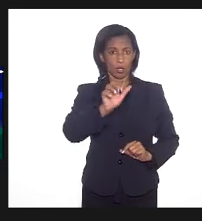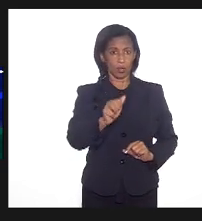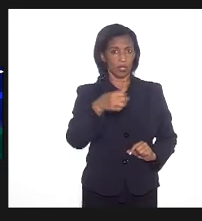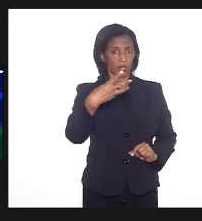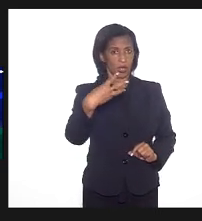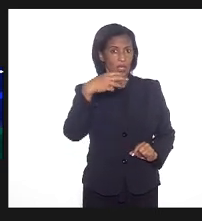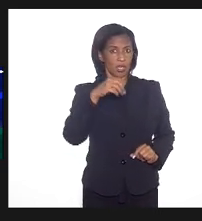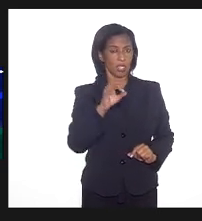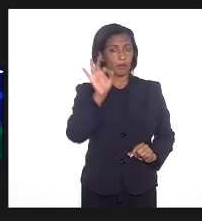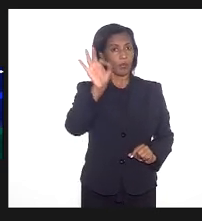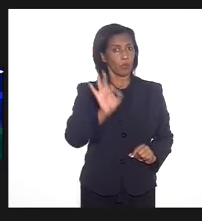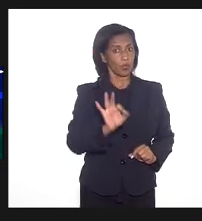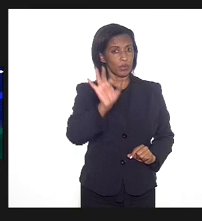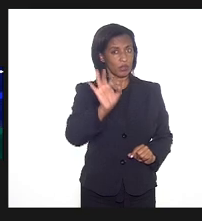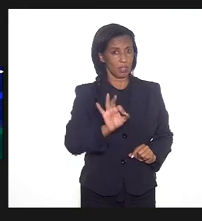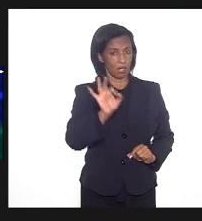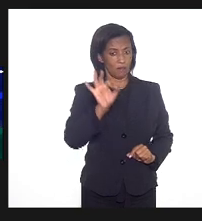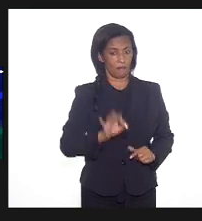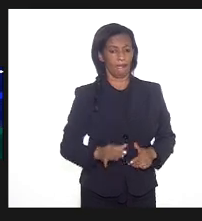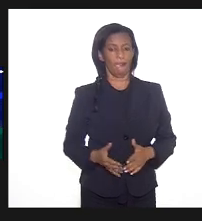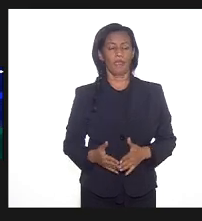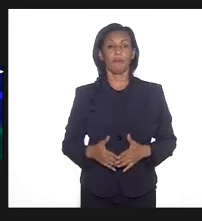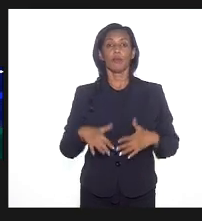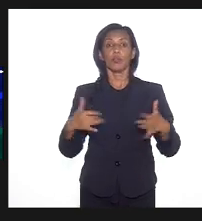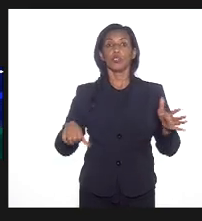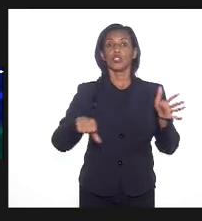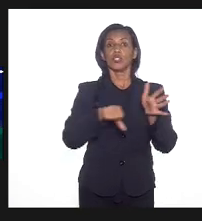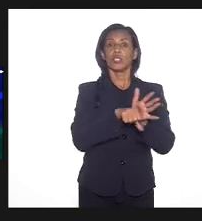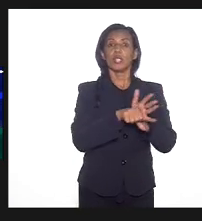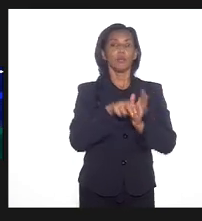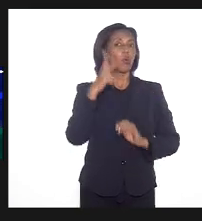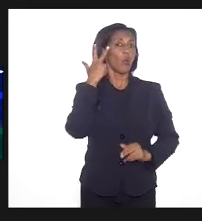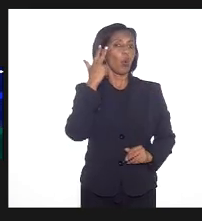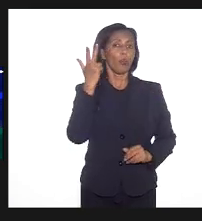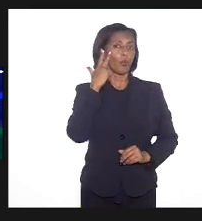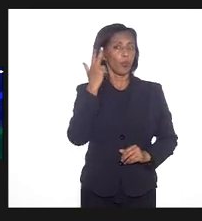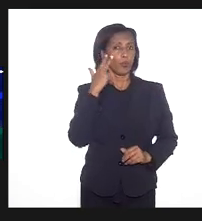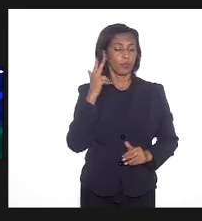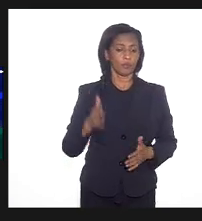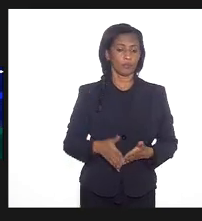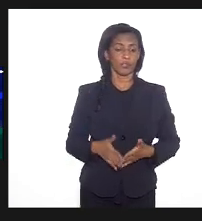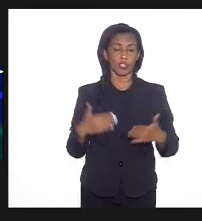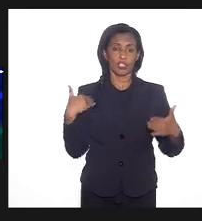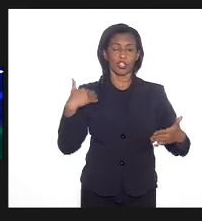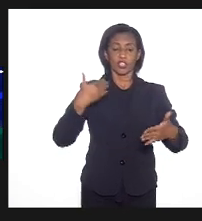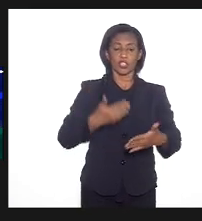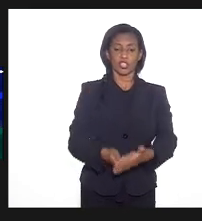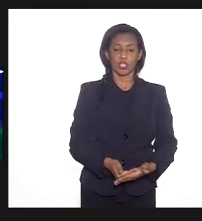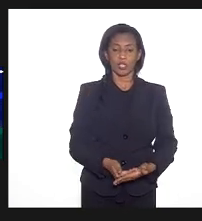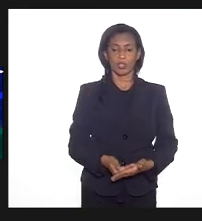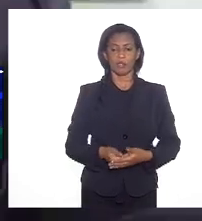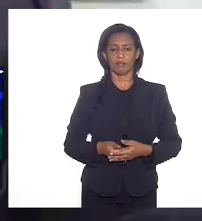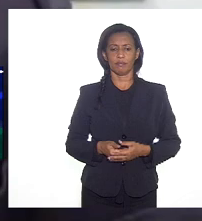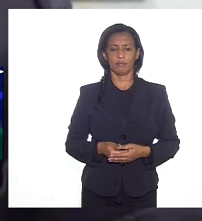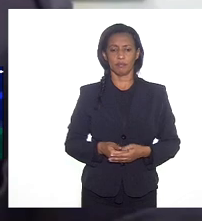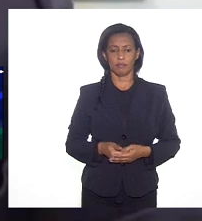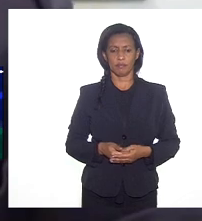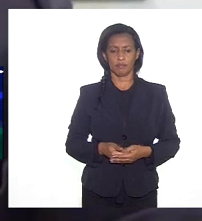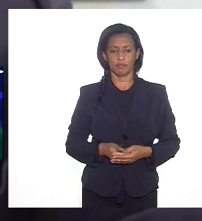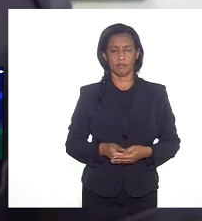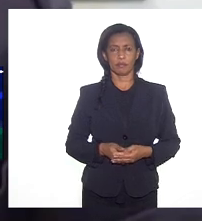30%, de 30% nos crimes comuns, nos índices de crime comum, chegando até 70%.